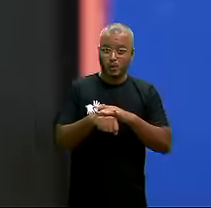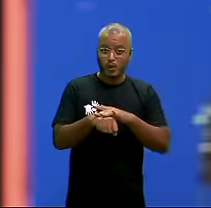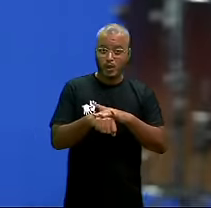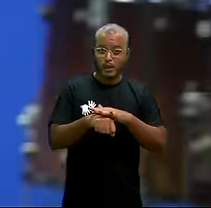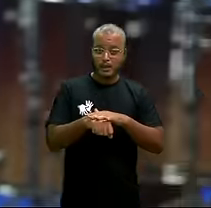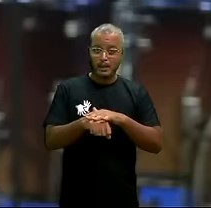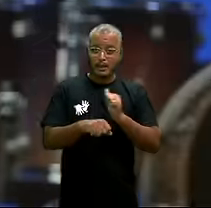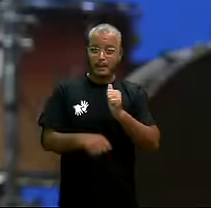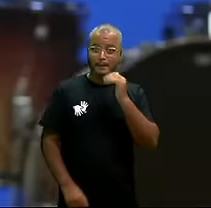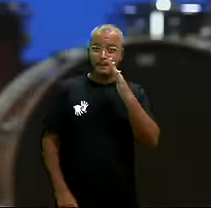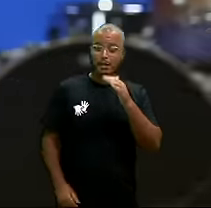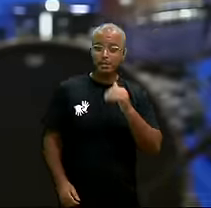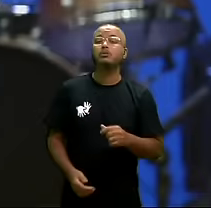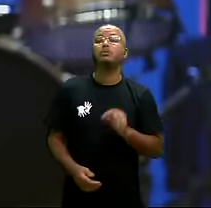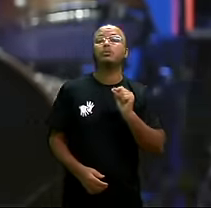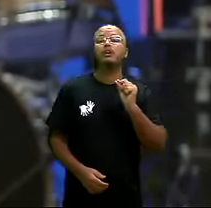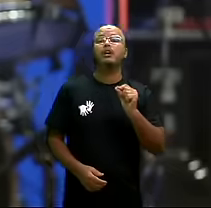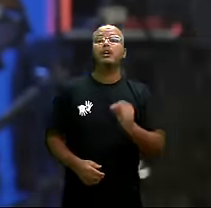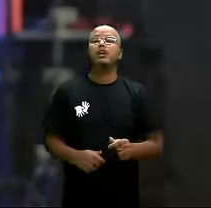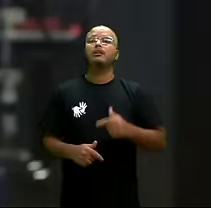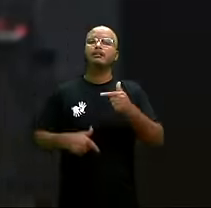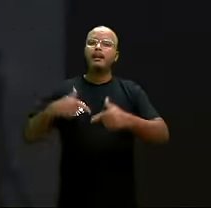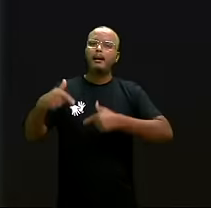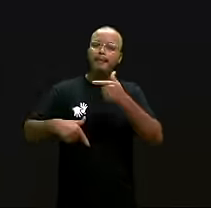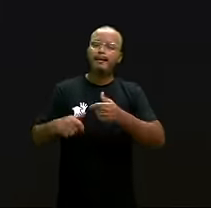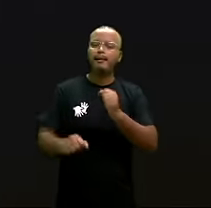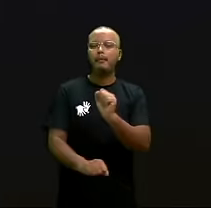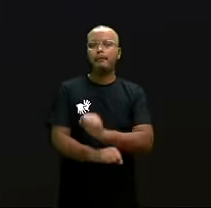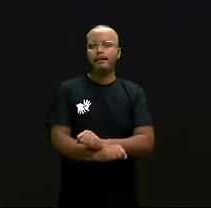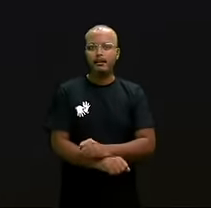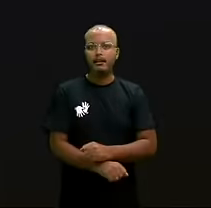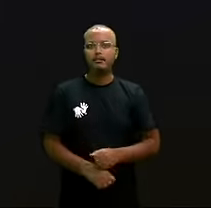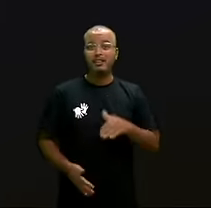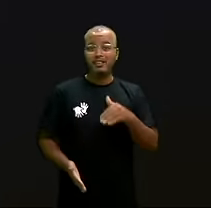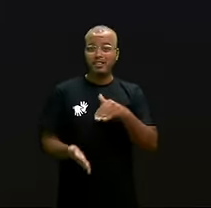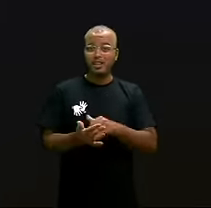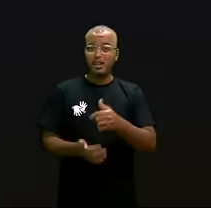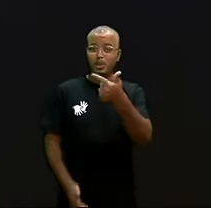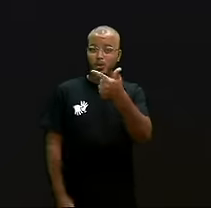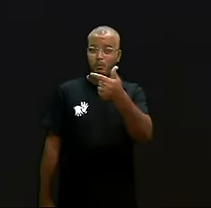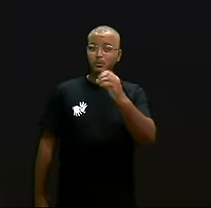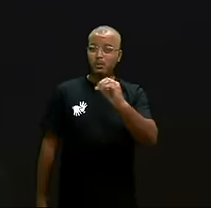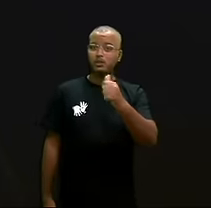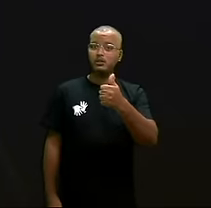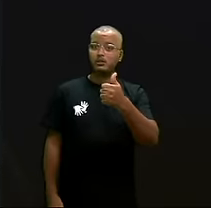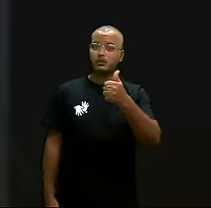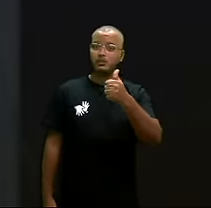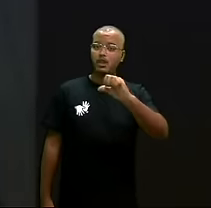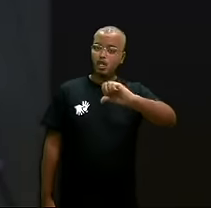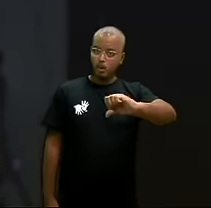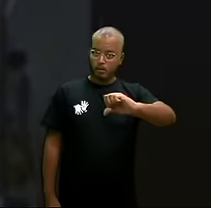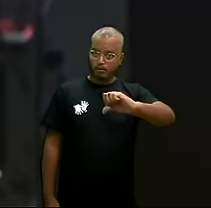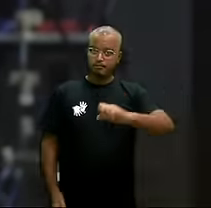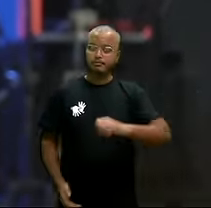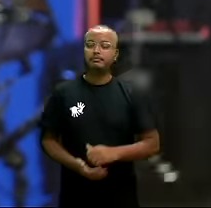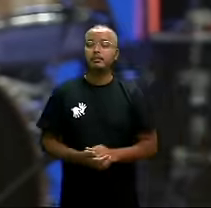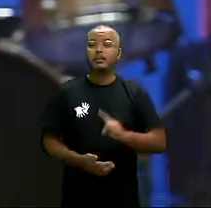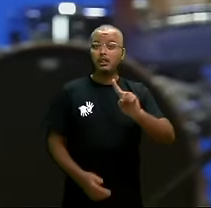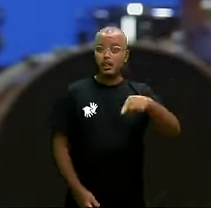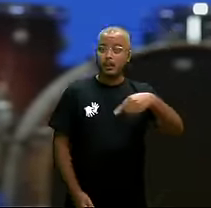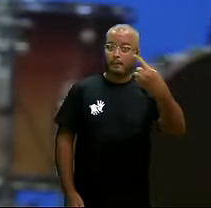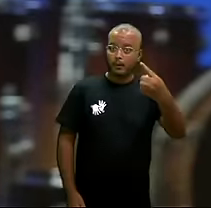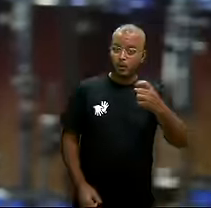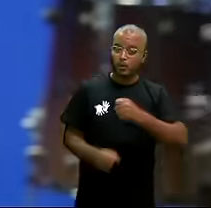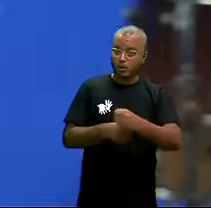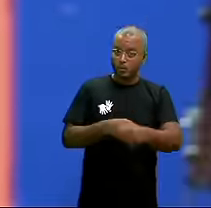pessoas tirassem a própria vida. A depressão era a quarta, até 2019. Depois de 2020, a